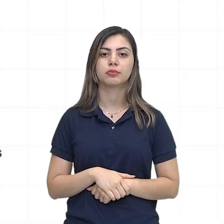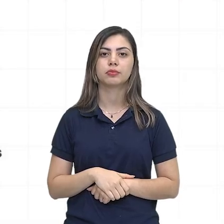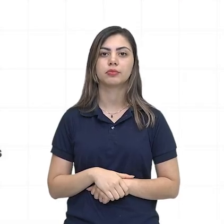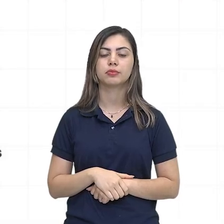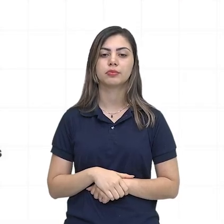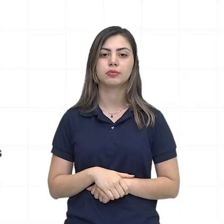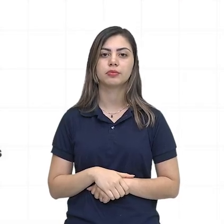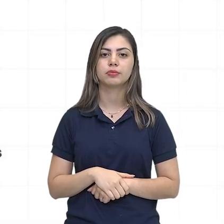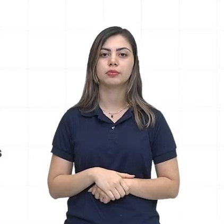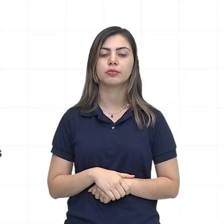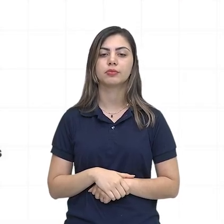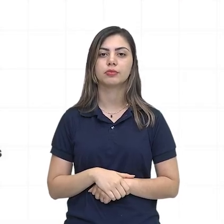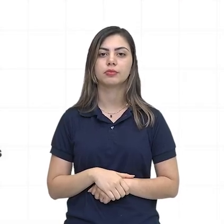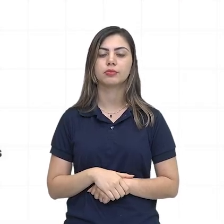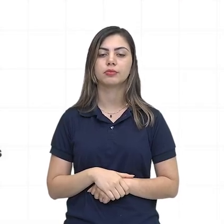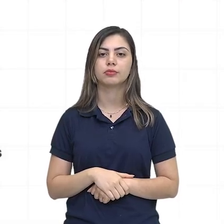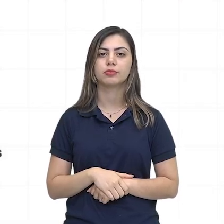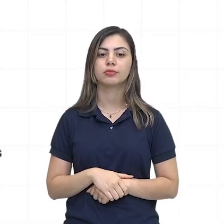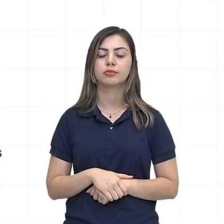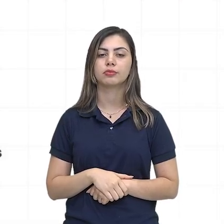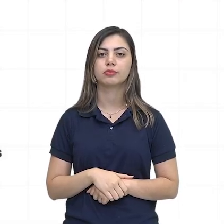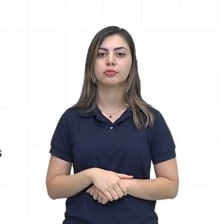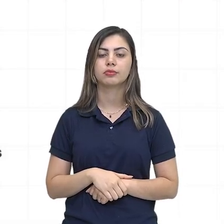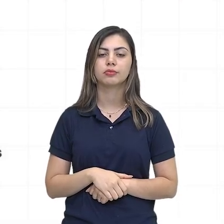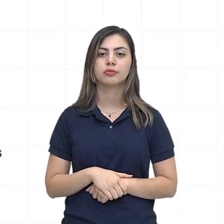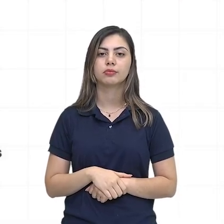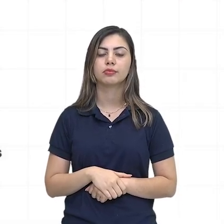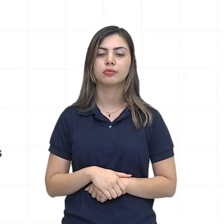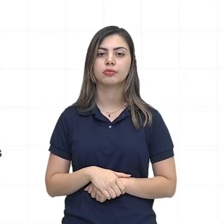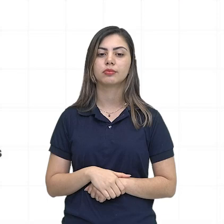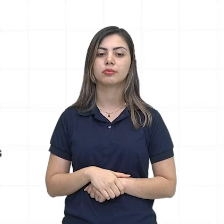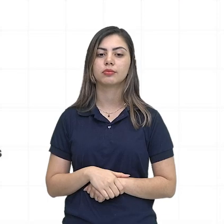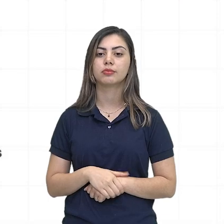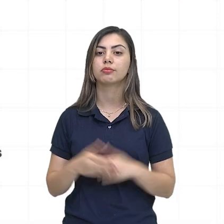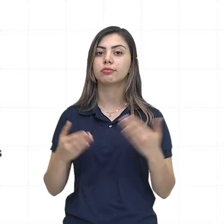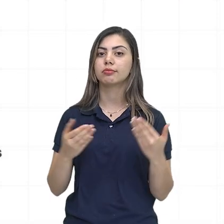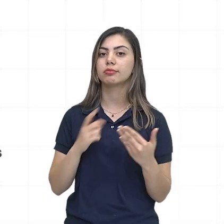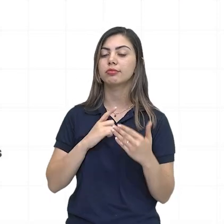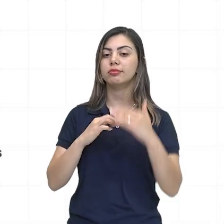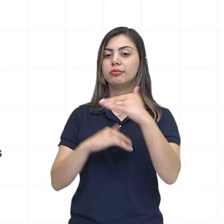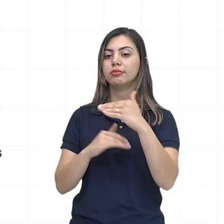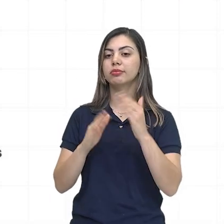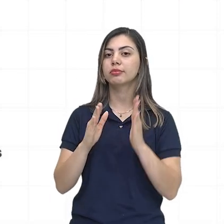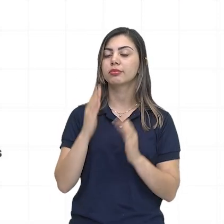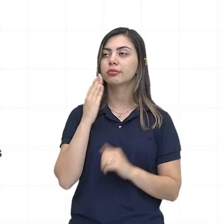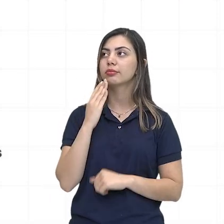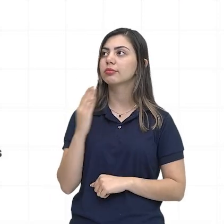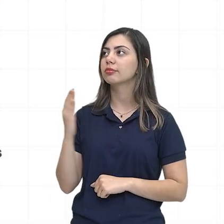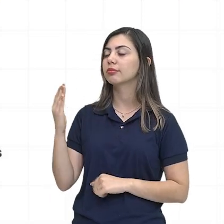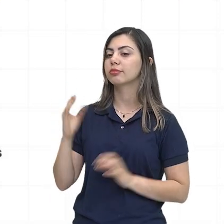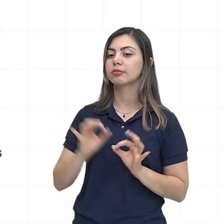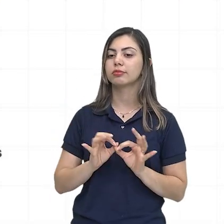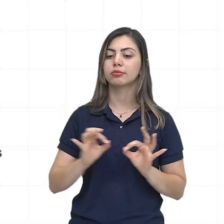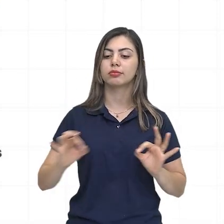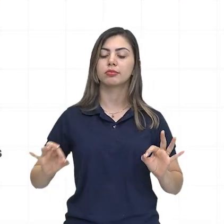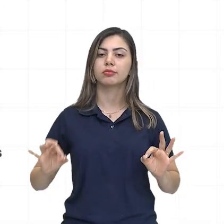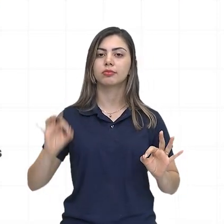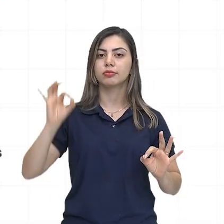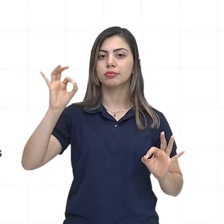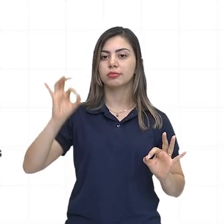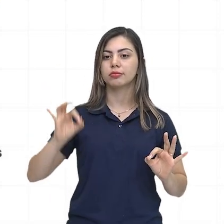0,4. Tá? Então, vejamos, aqui nós temos o cubo, olha. O cubo possui, então, essas